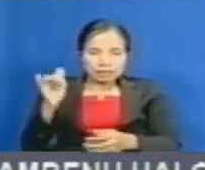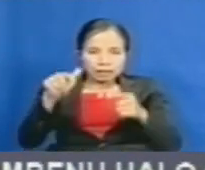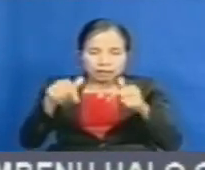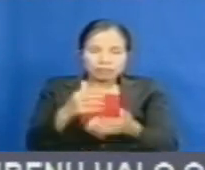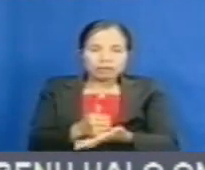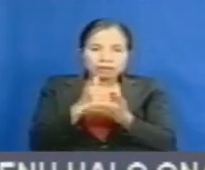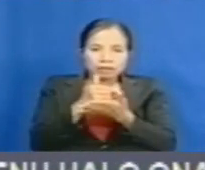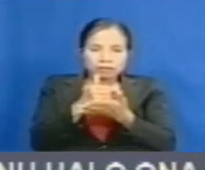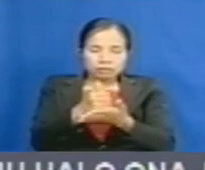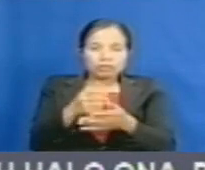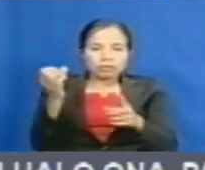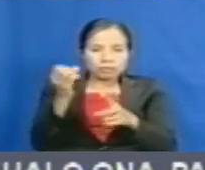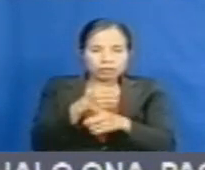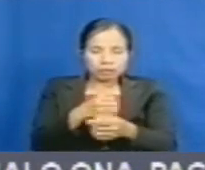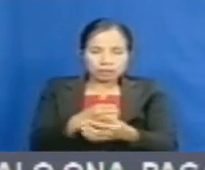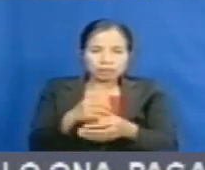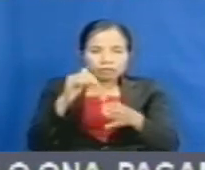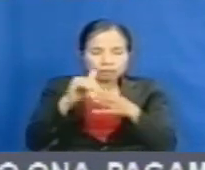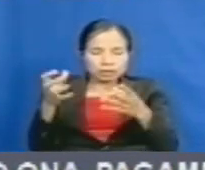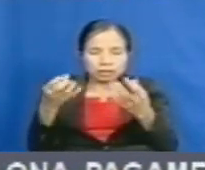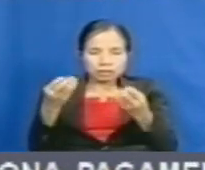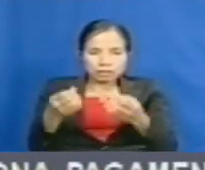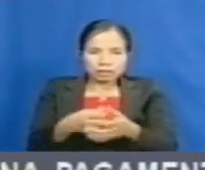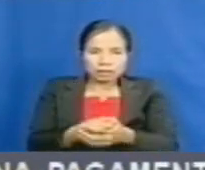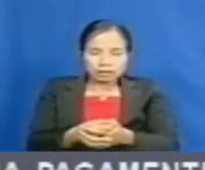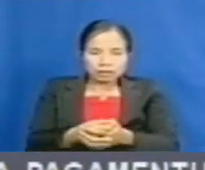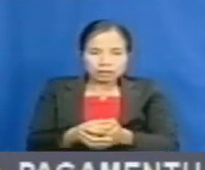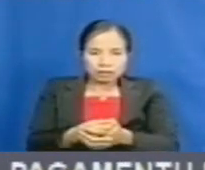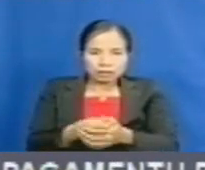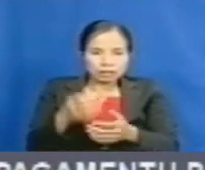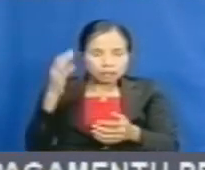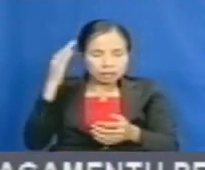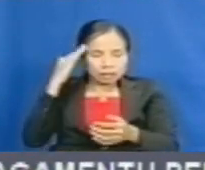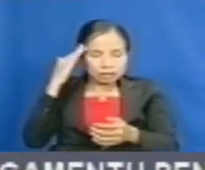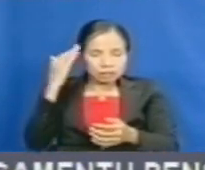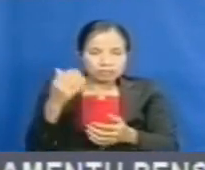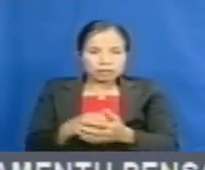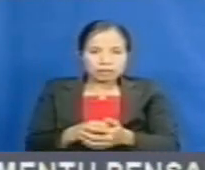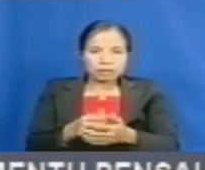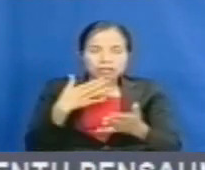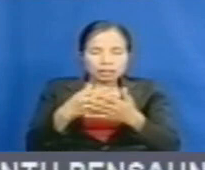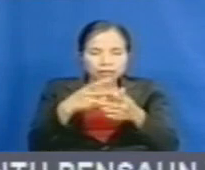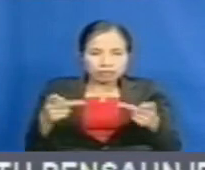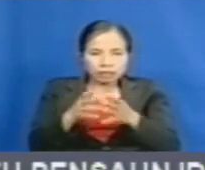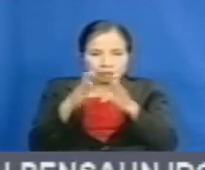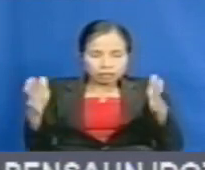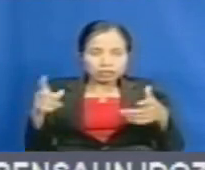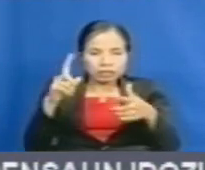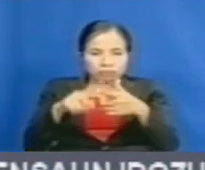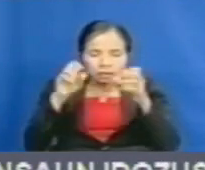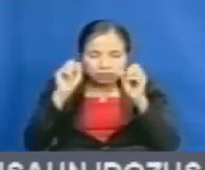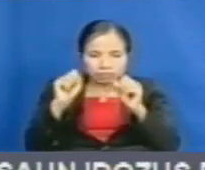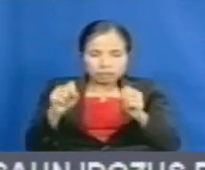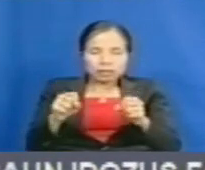assistência. Oportunidade de termos formação em ruim. Então, o si reunimos reflete o barak. E dia clio é fato em bot, para depois bele,